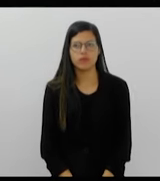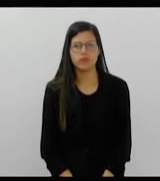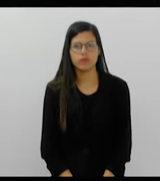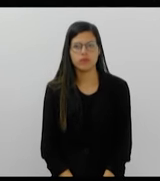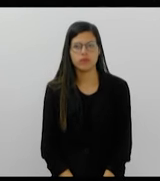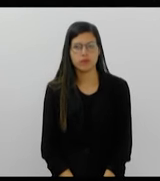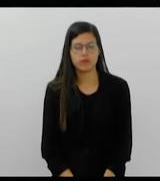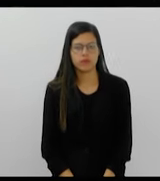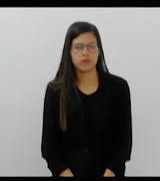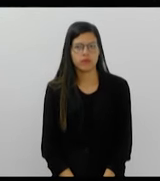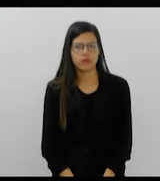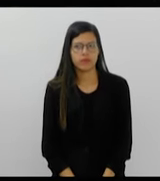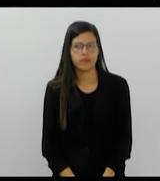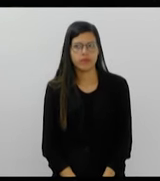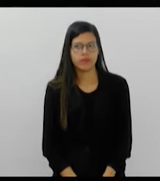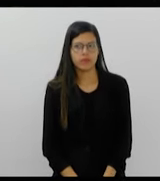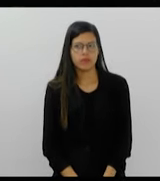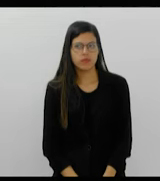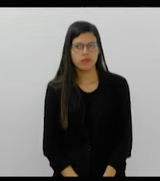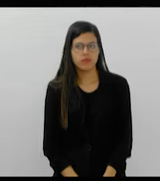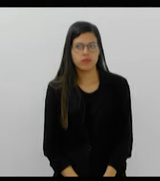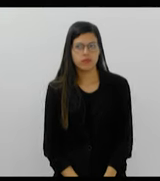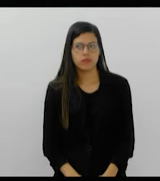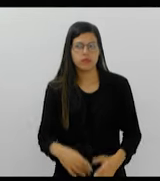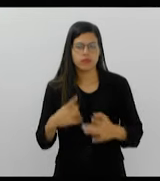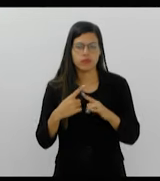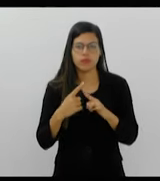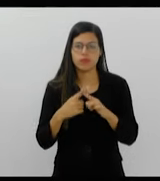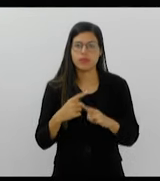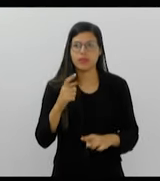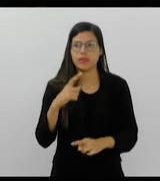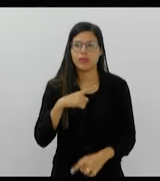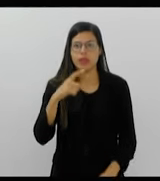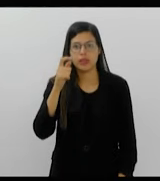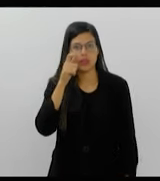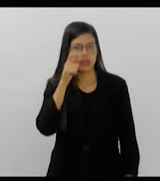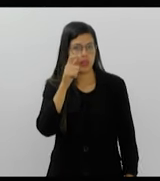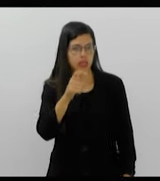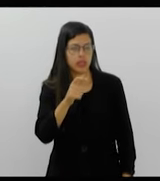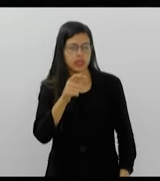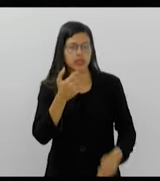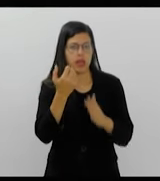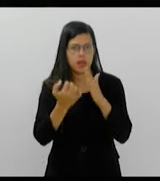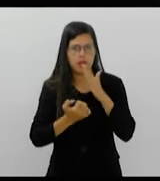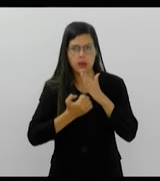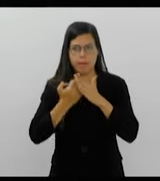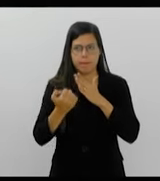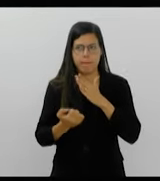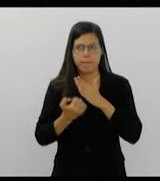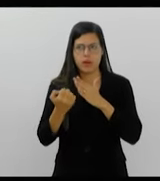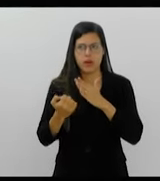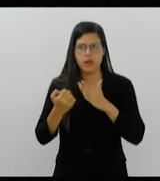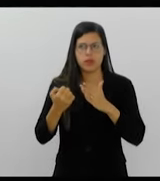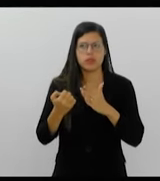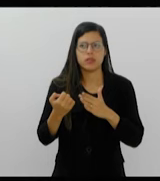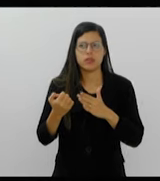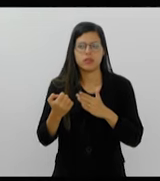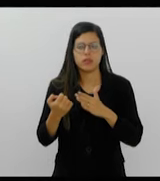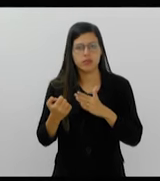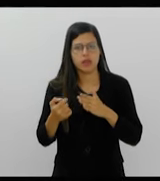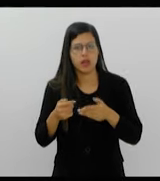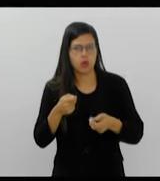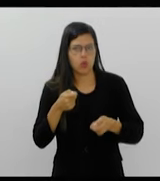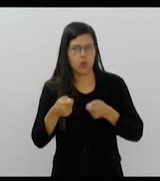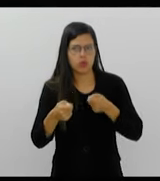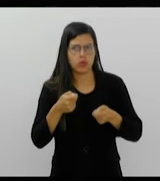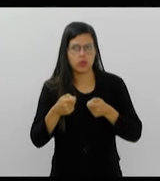visto a manifestação de interesse da Naturgy controladora das distribuidoras